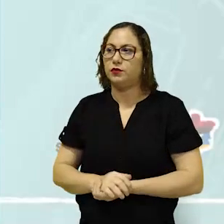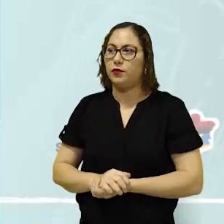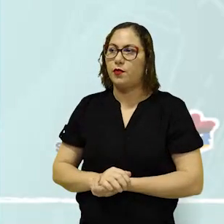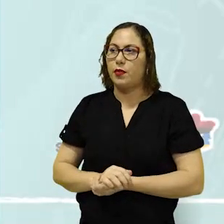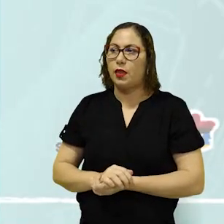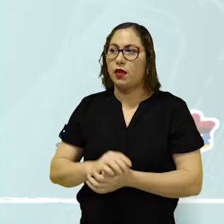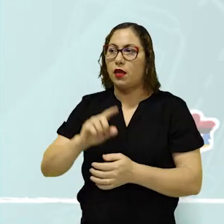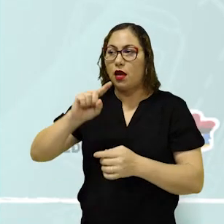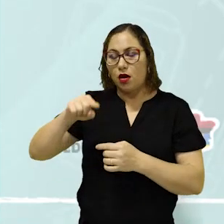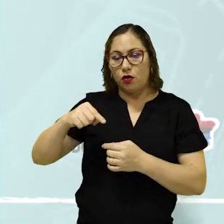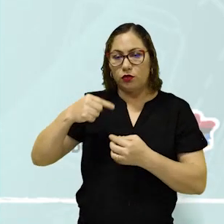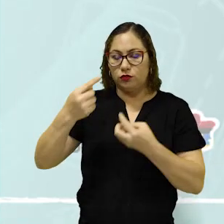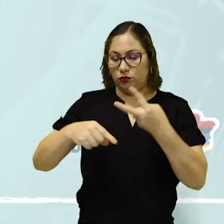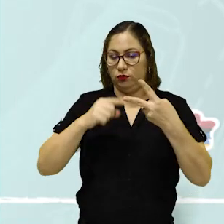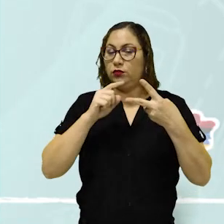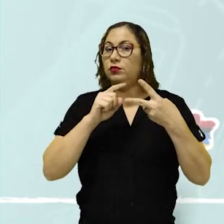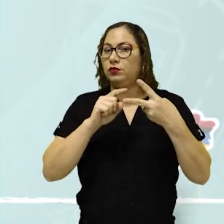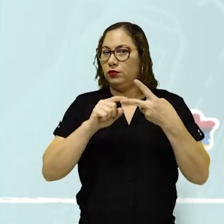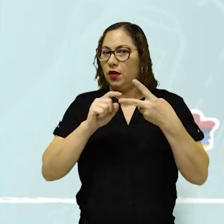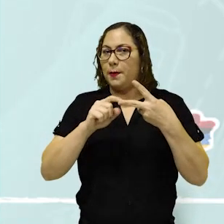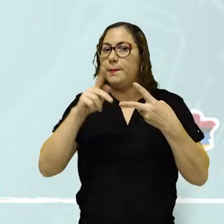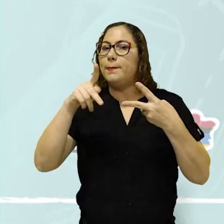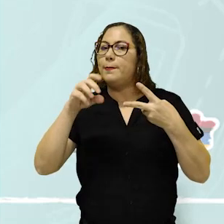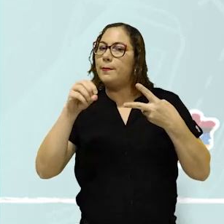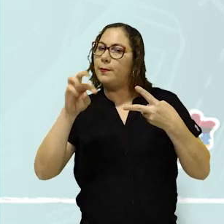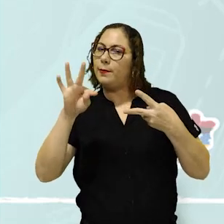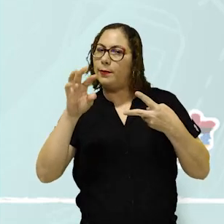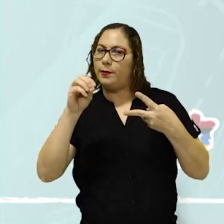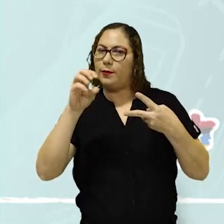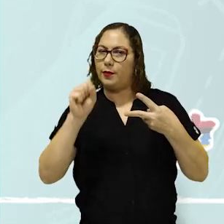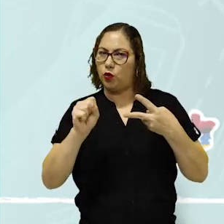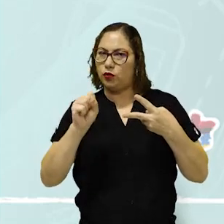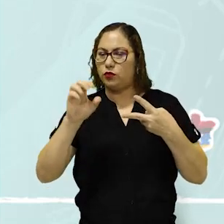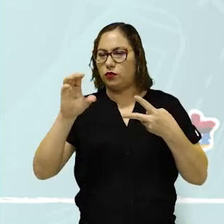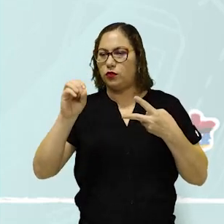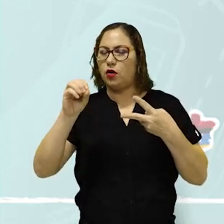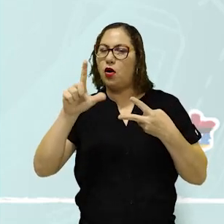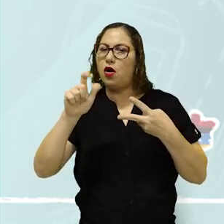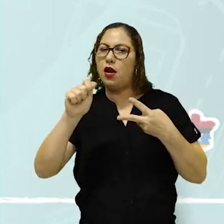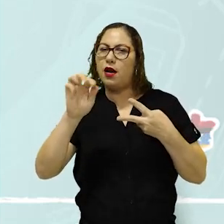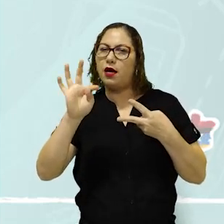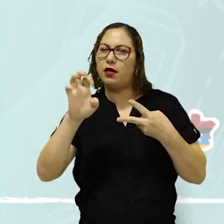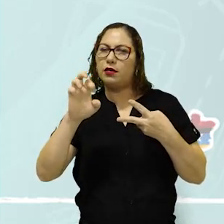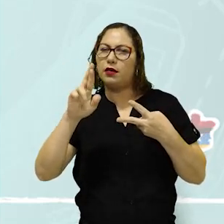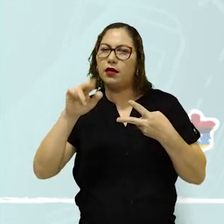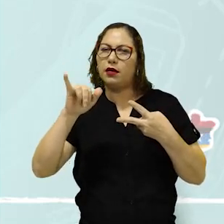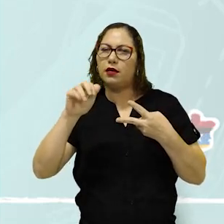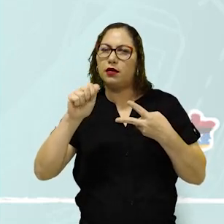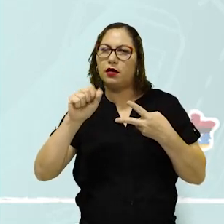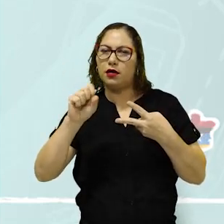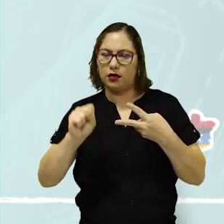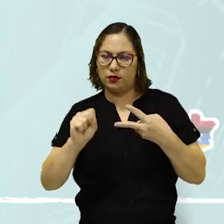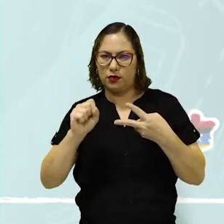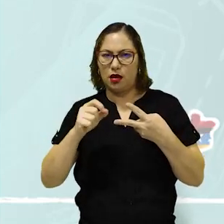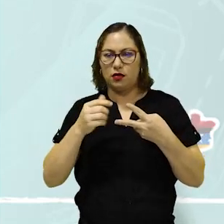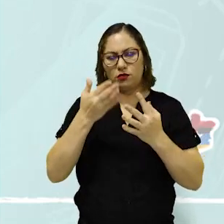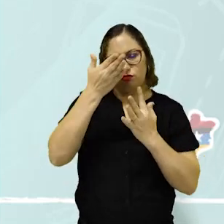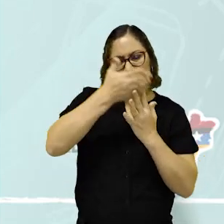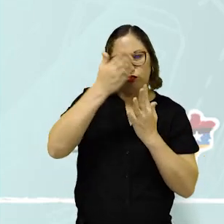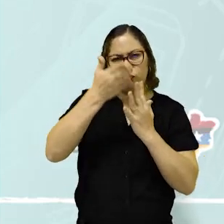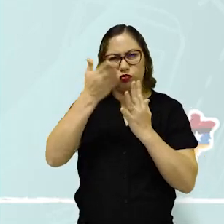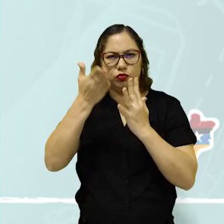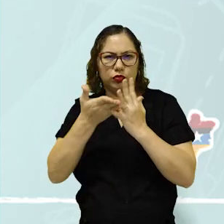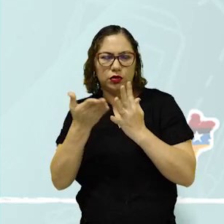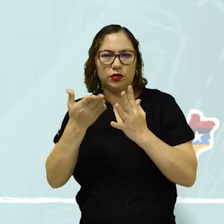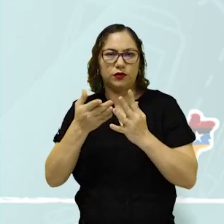Os outros pontos são os pontos colaterais. Os pontos colaterais são subdivisões dos